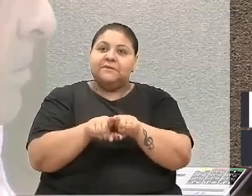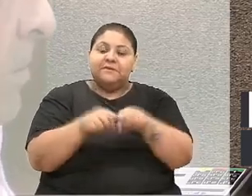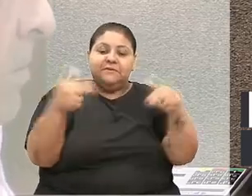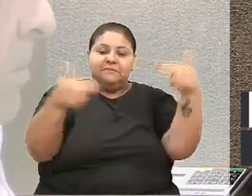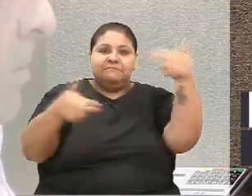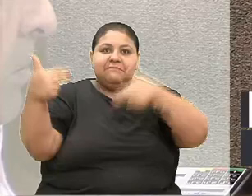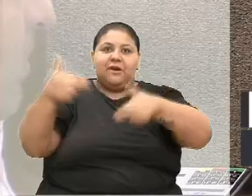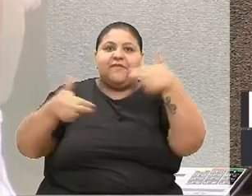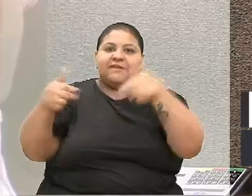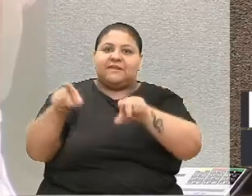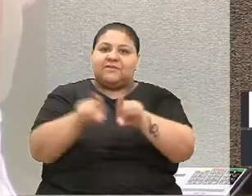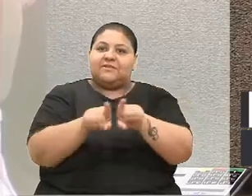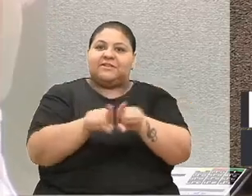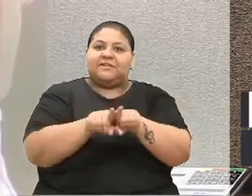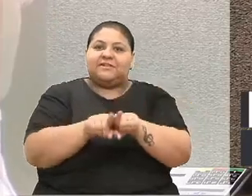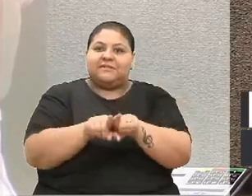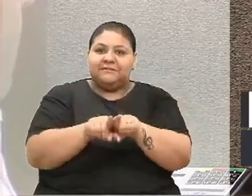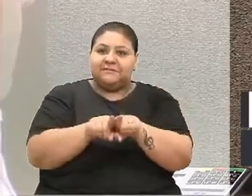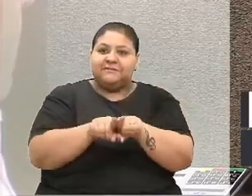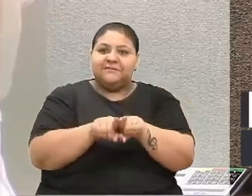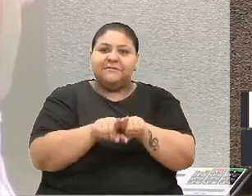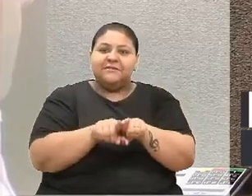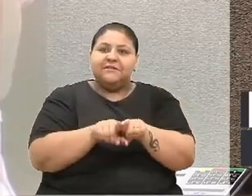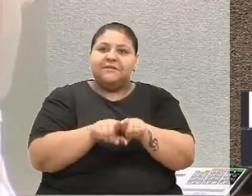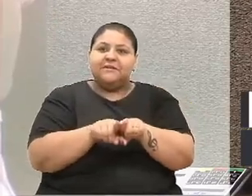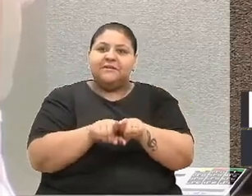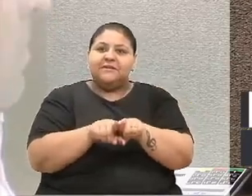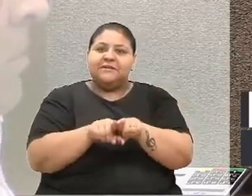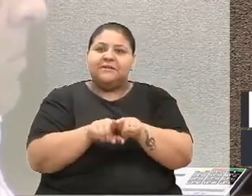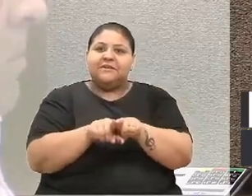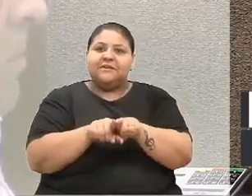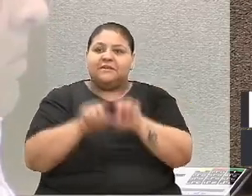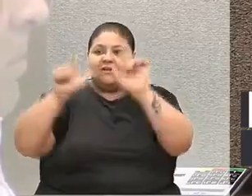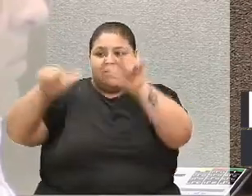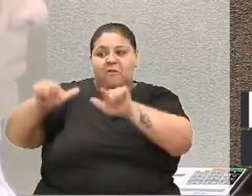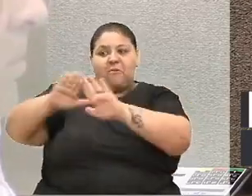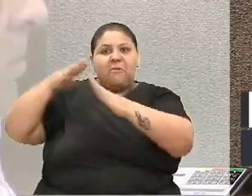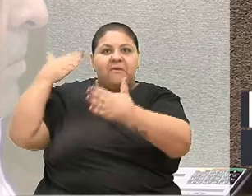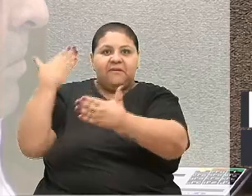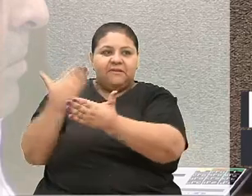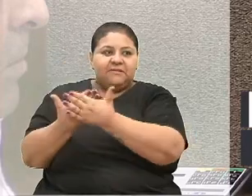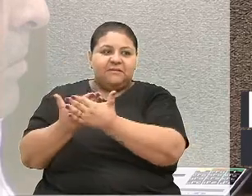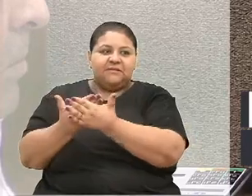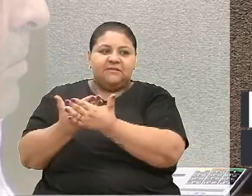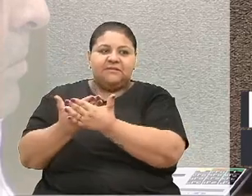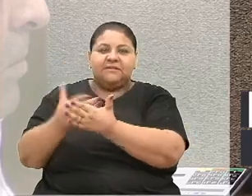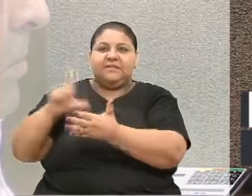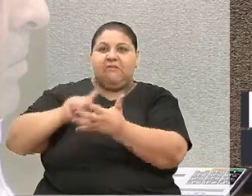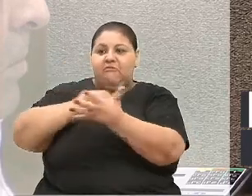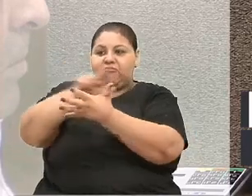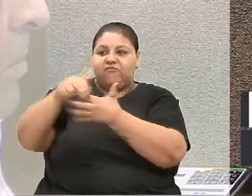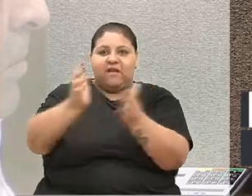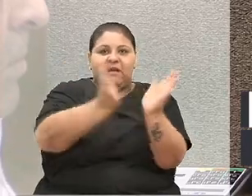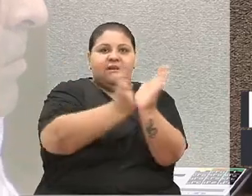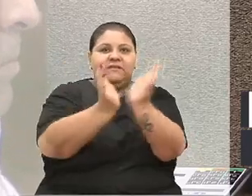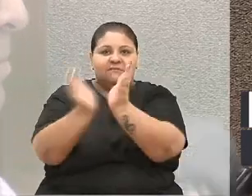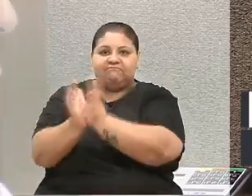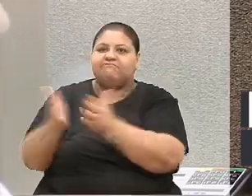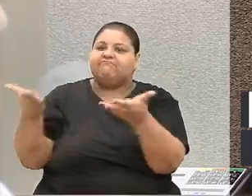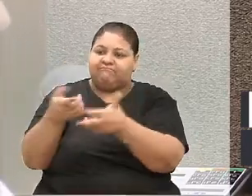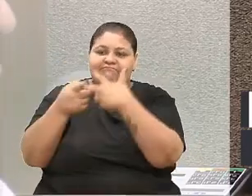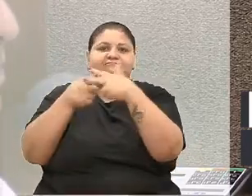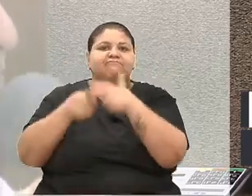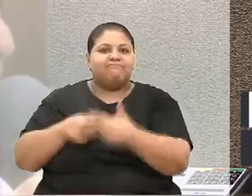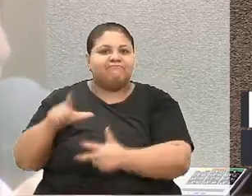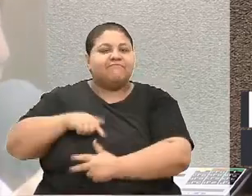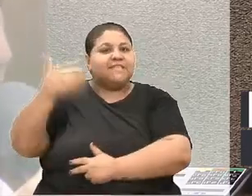armamento, e aí um aluno entrou lá numa sala de aula e matou diversos colegas. Então, essa ferramenta tem